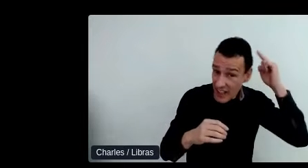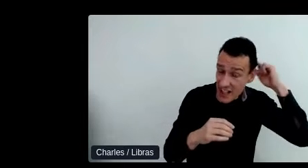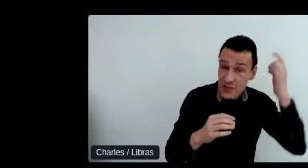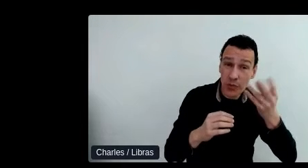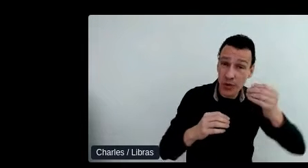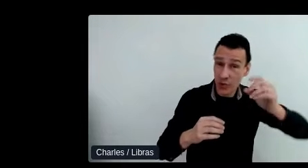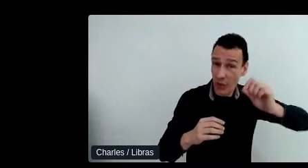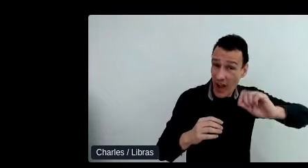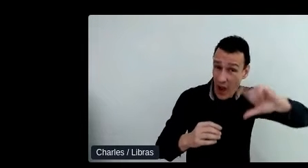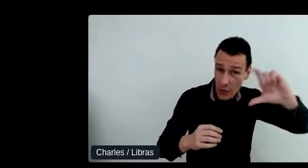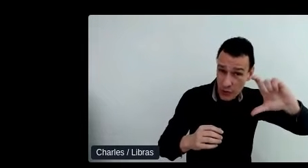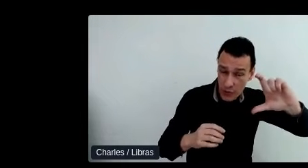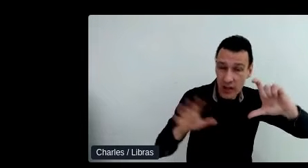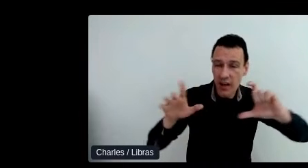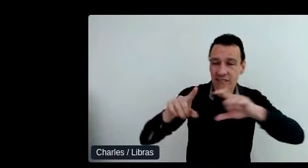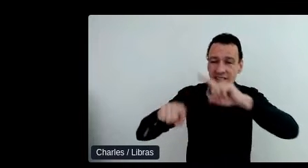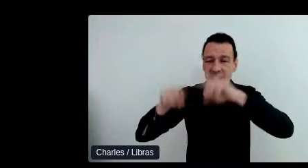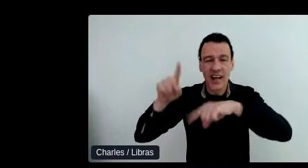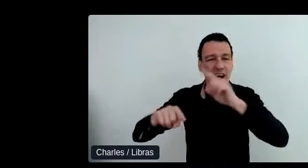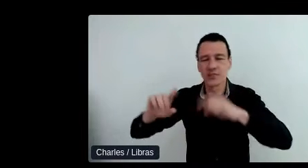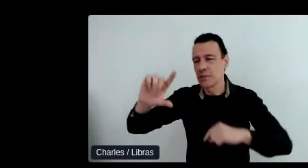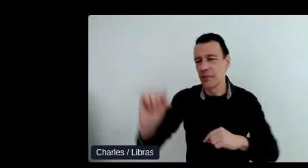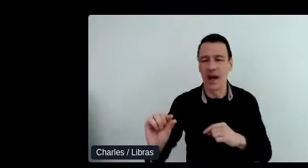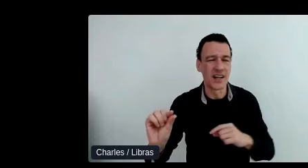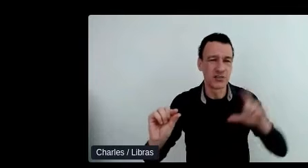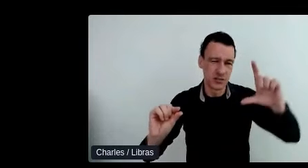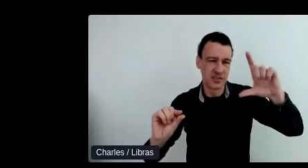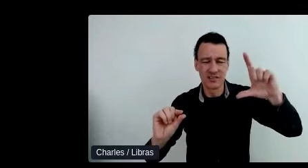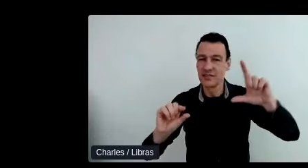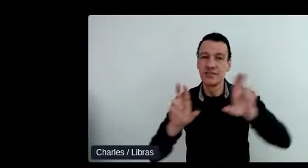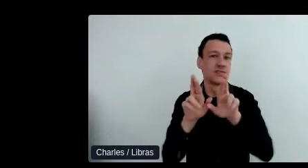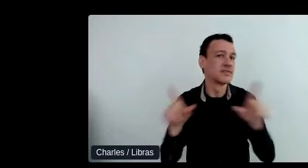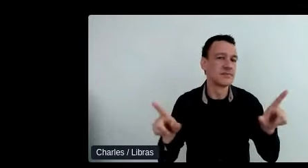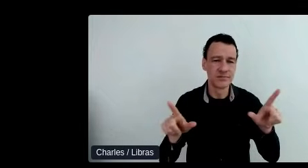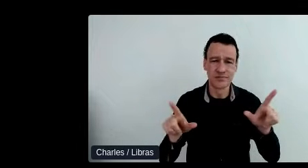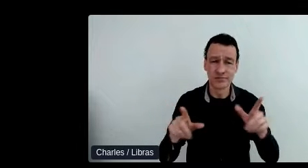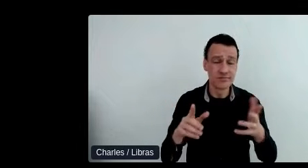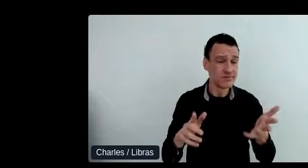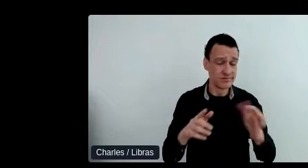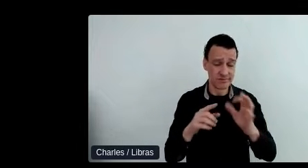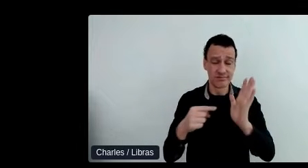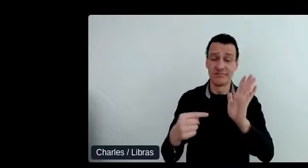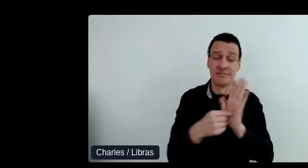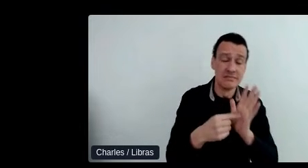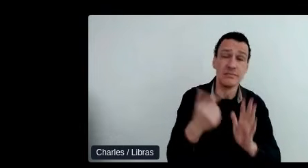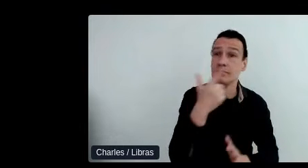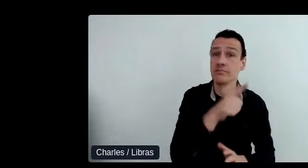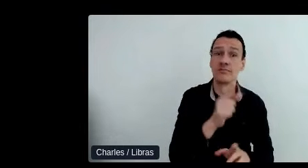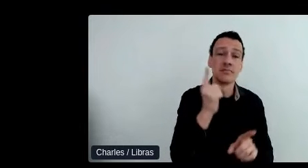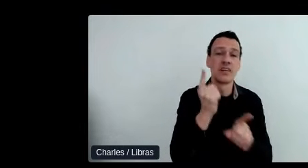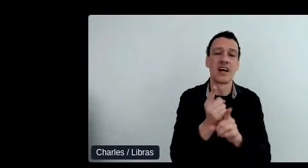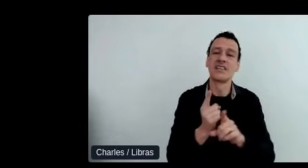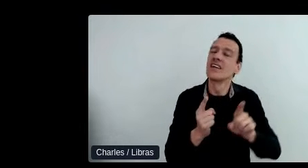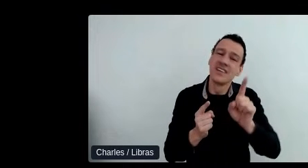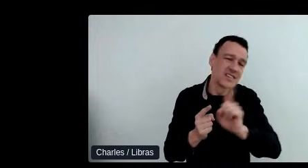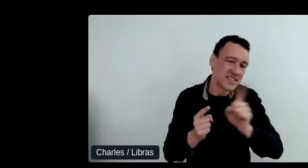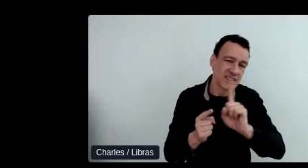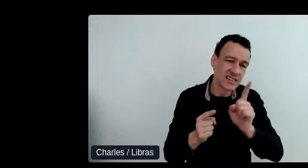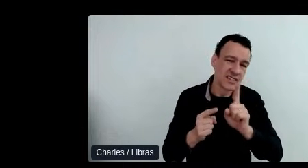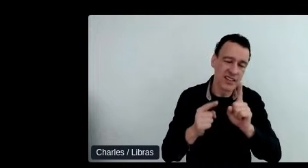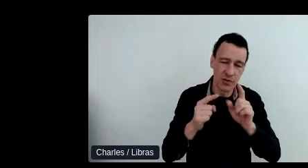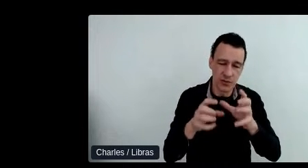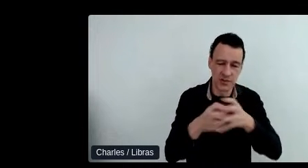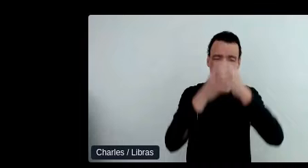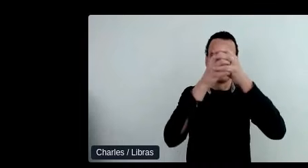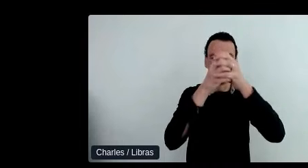variância está muito baixa. E passou longe, e olha só a variedade como ficou. Ela ficou toda juntinha, né? E